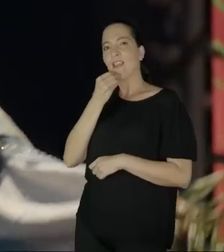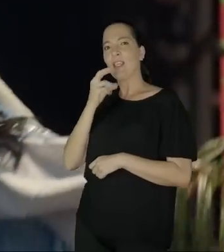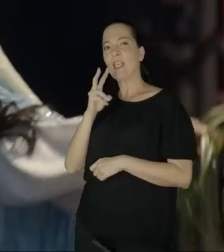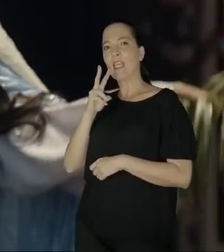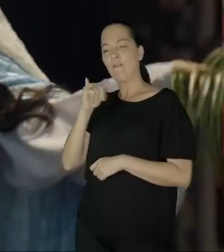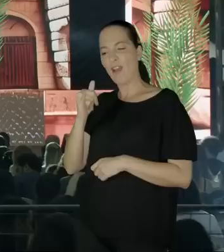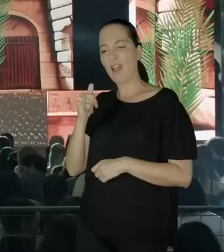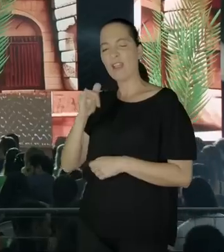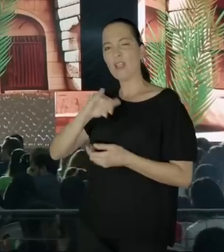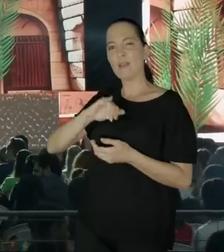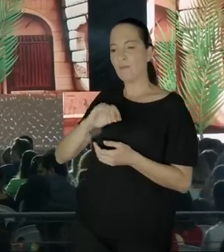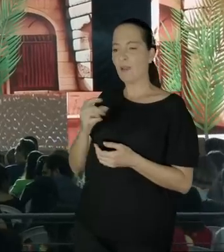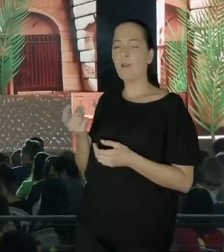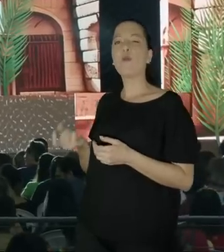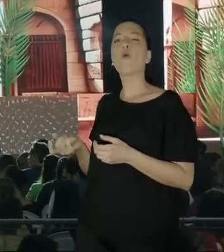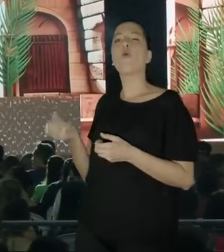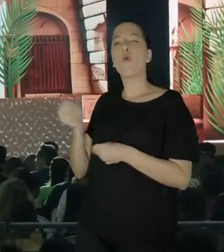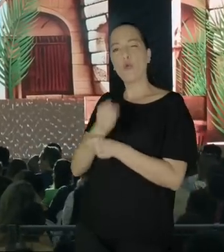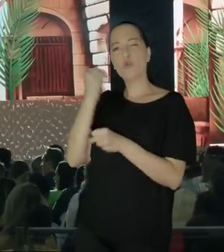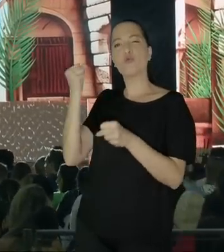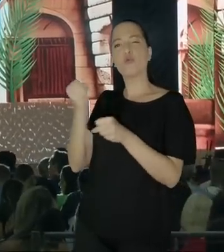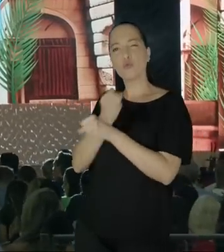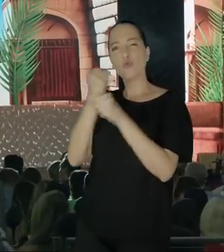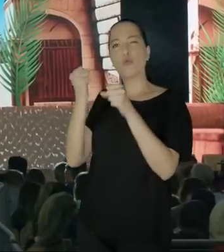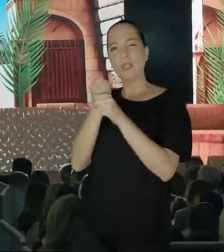o templo do Senhor.